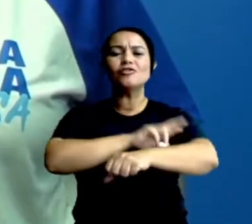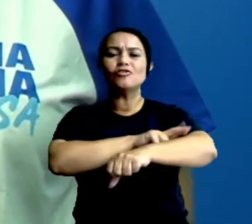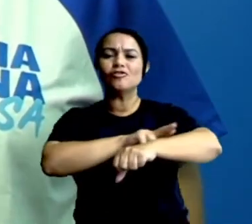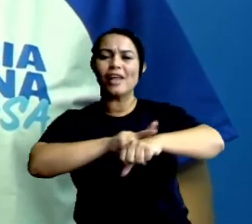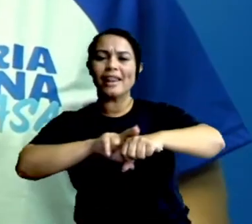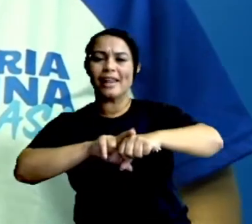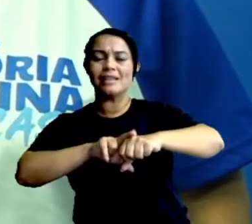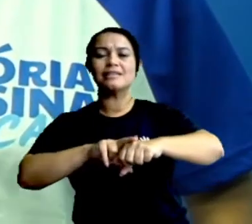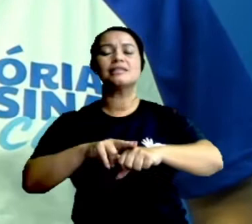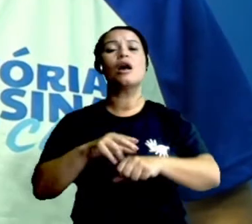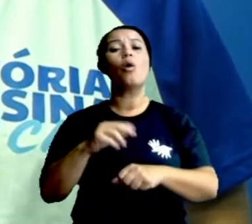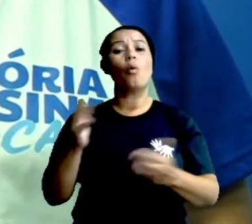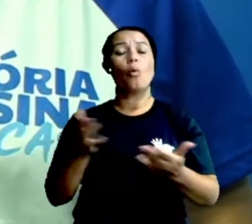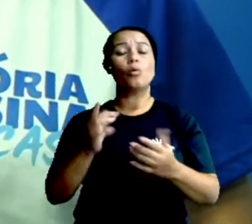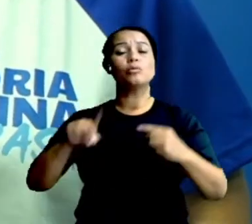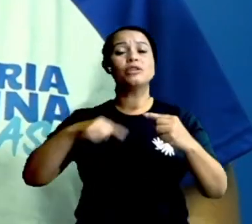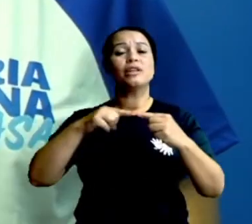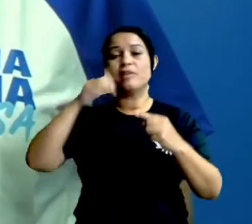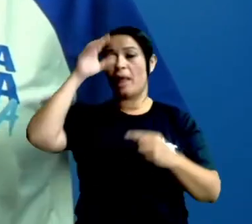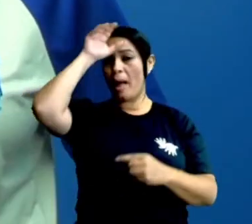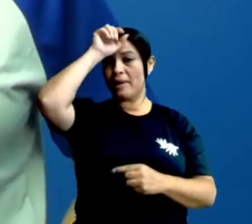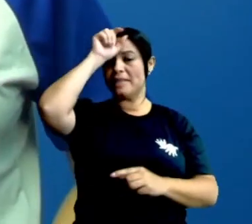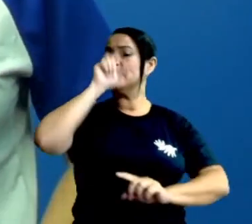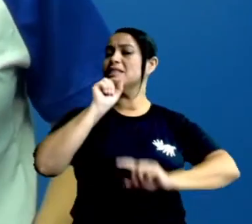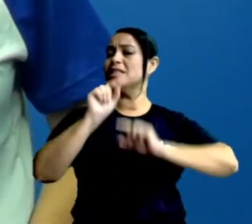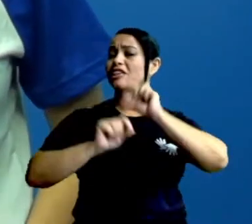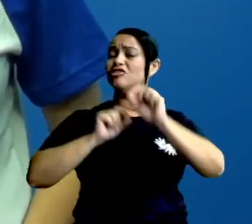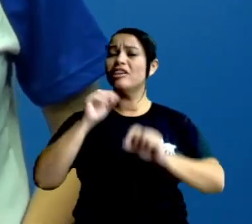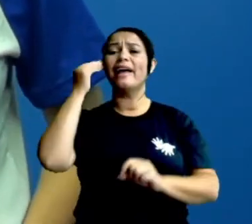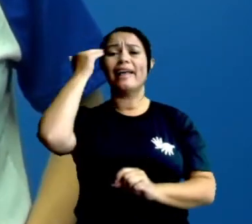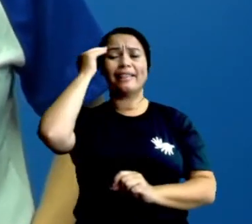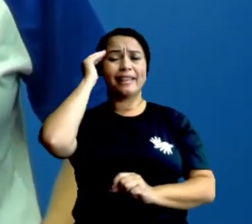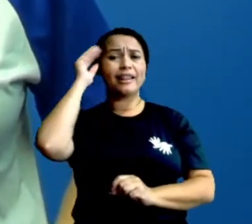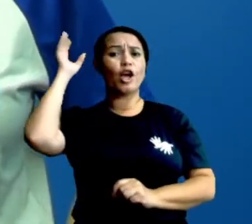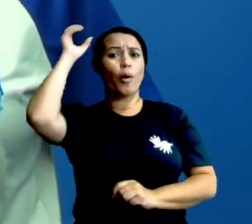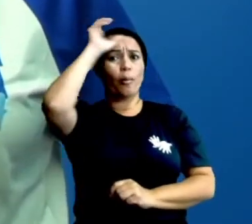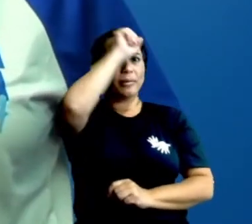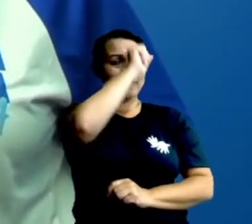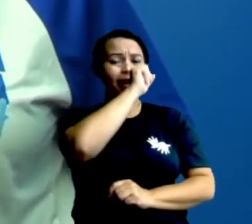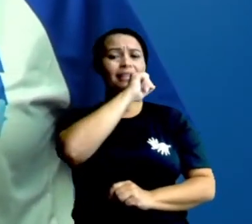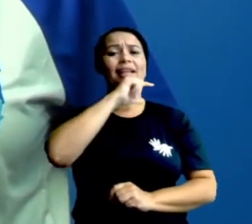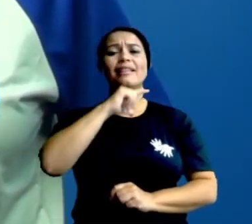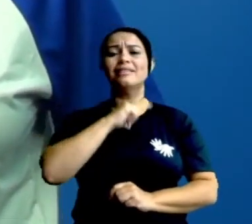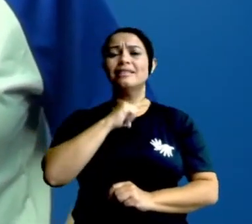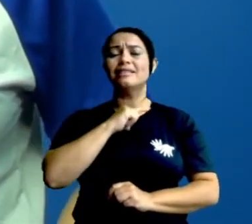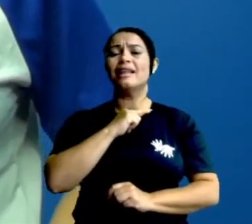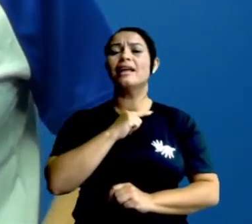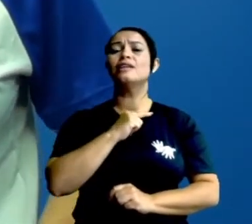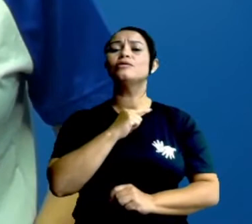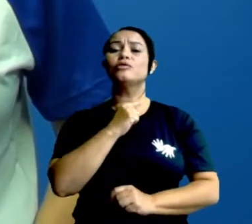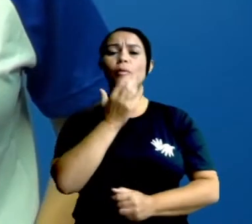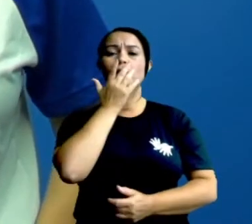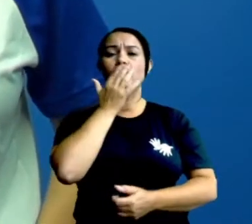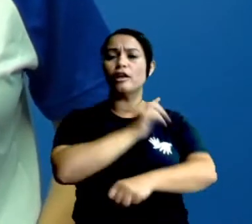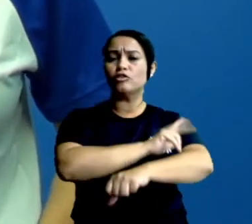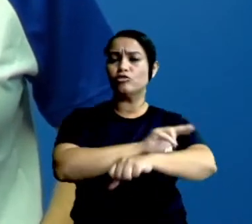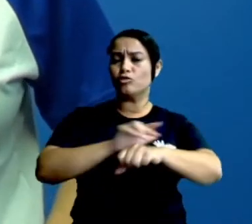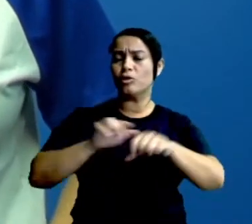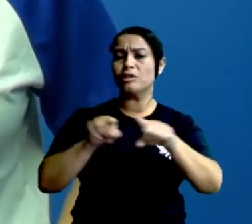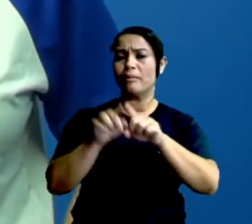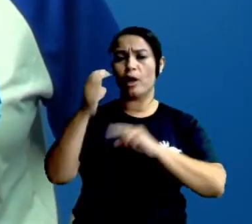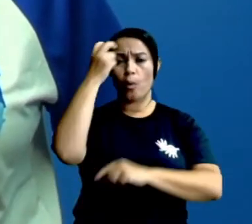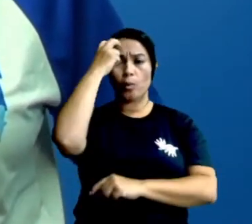O objetivo da aprendizagem de hoje é compreender as matrizes étnico-culturais da